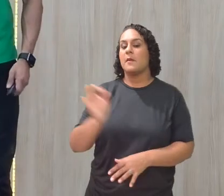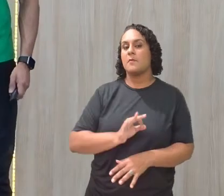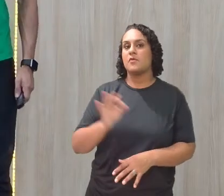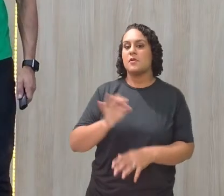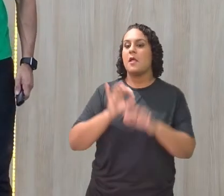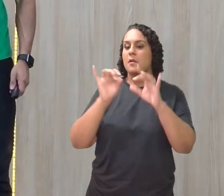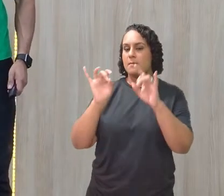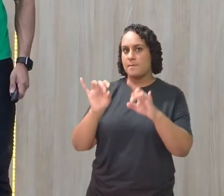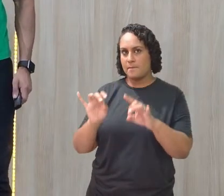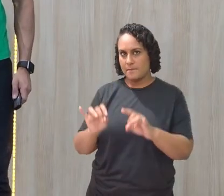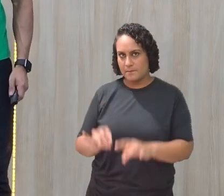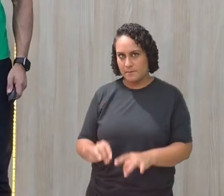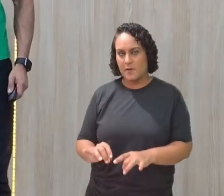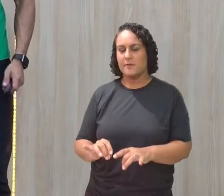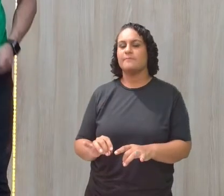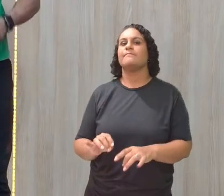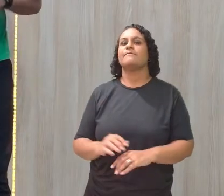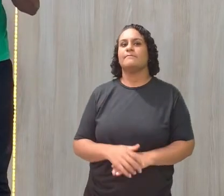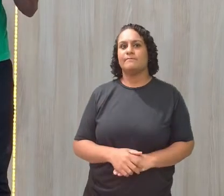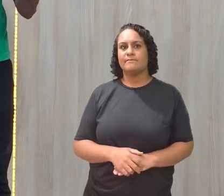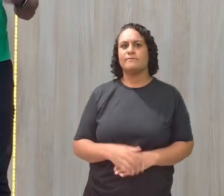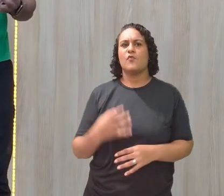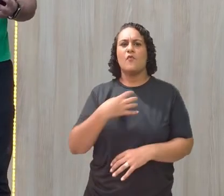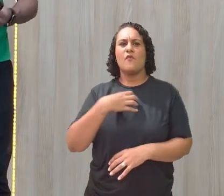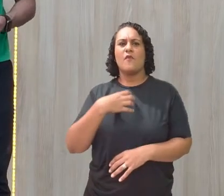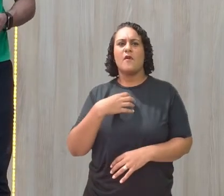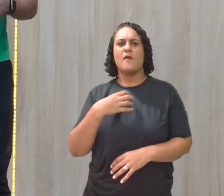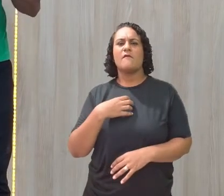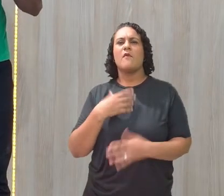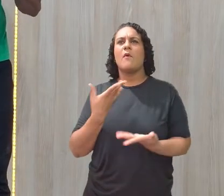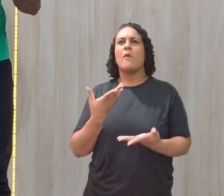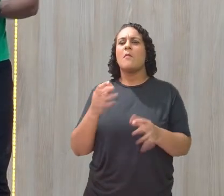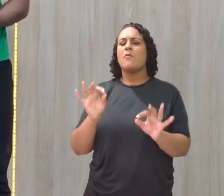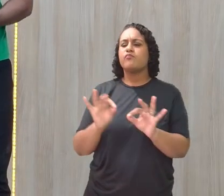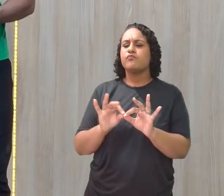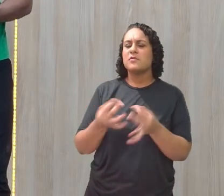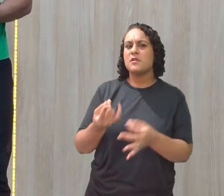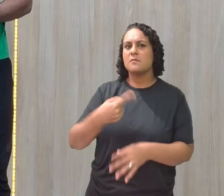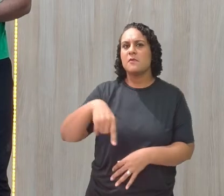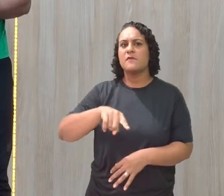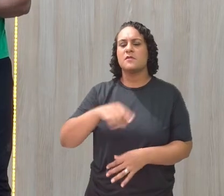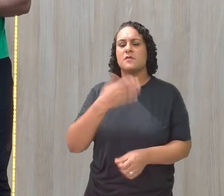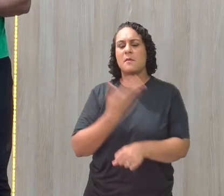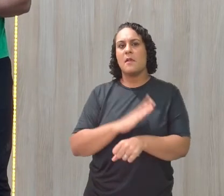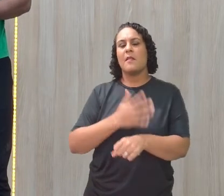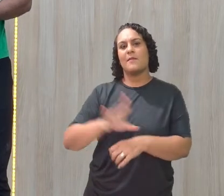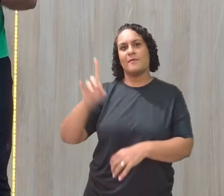porcentagens especiais aí que a professora falou de uma forma bem intuitiva para que você possa colocar em